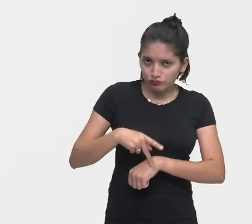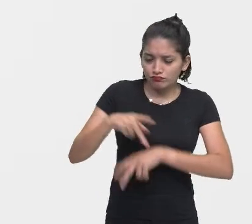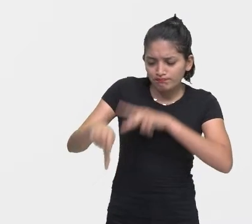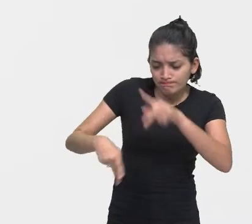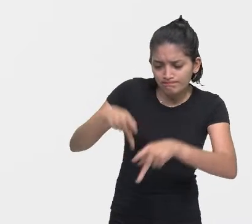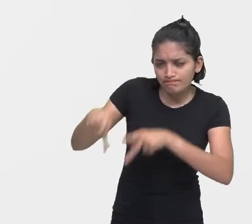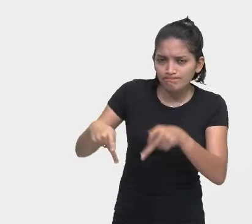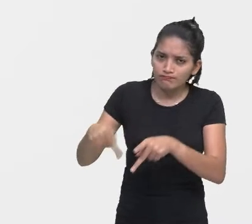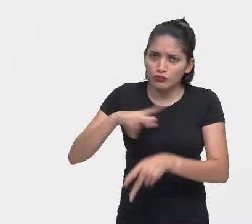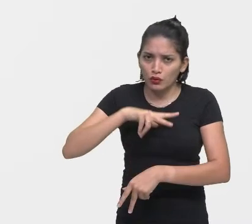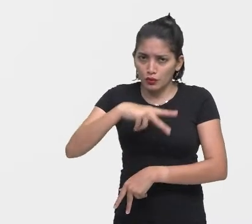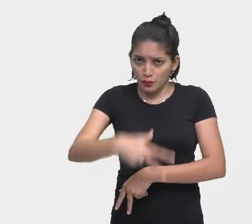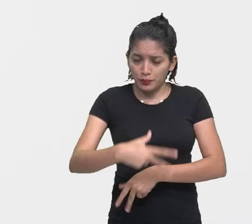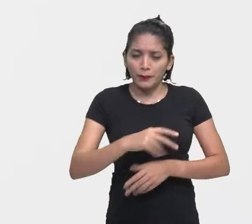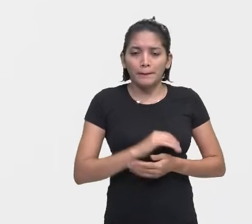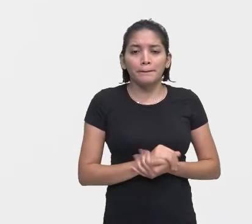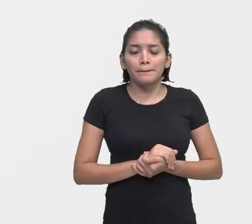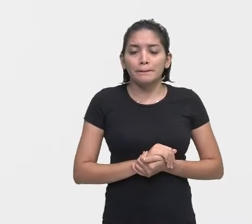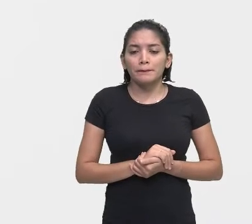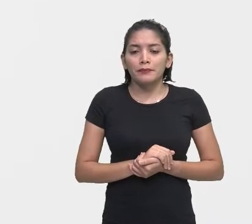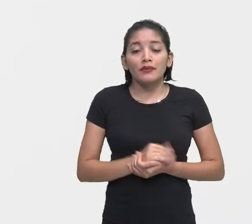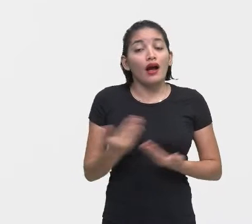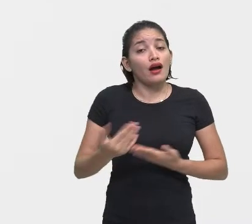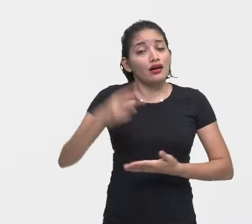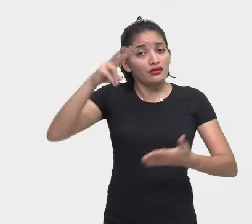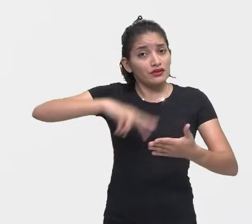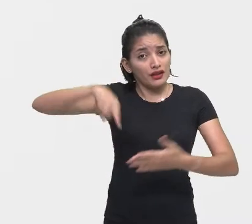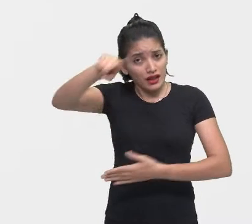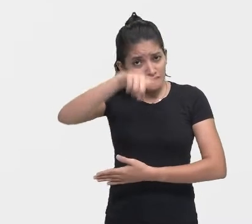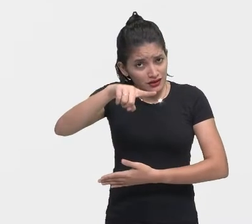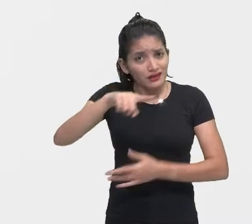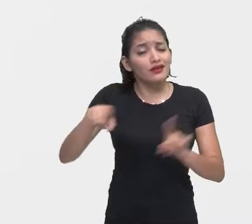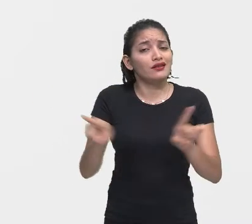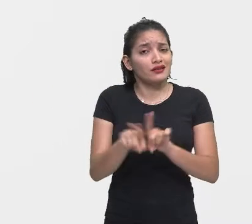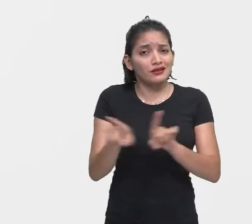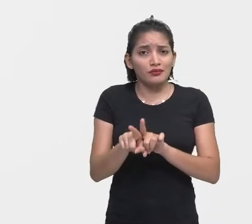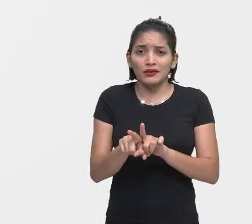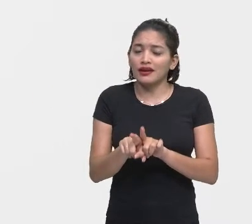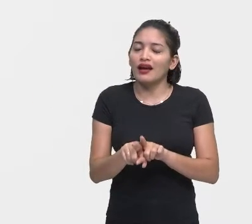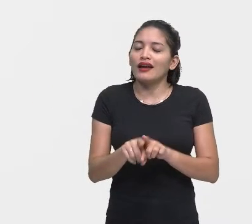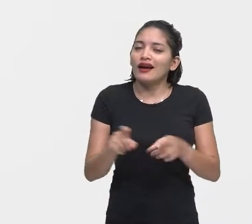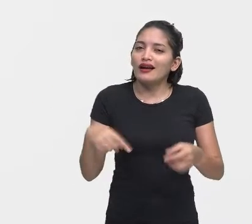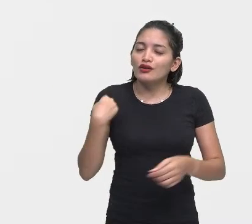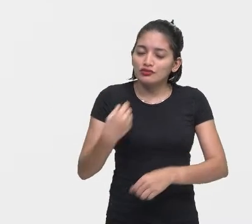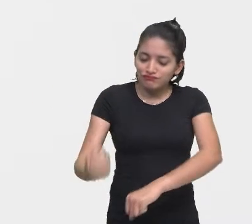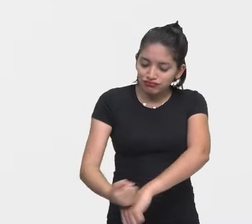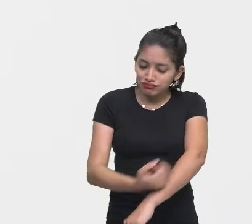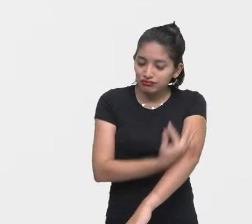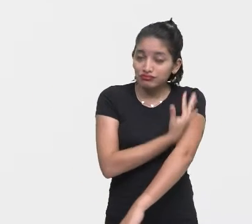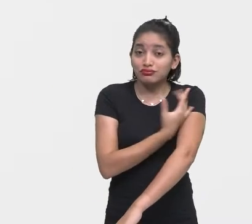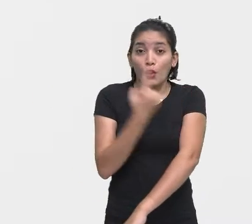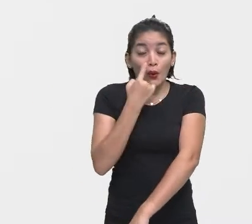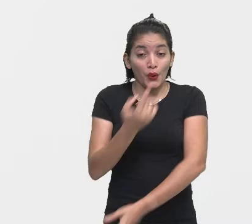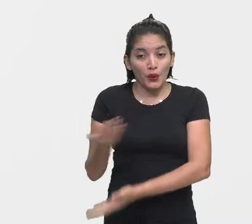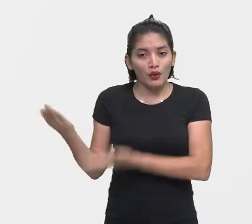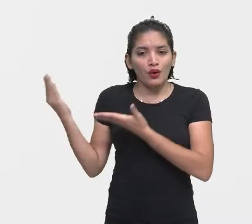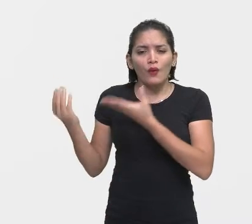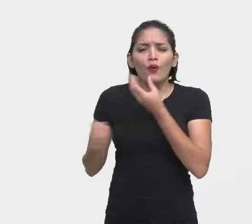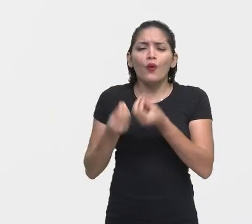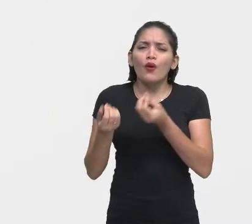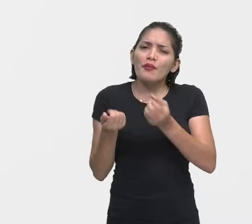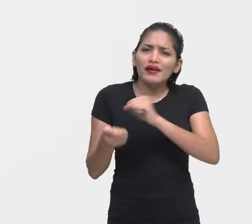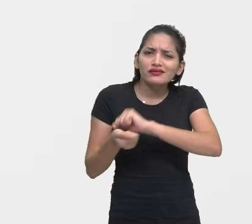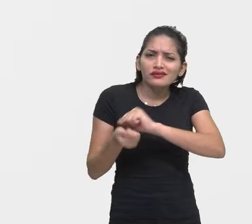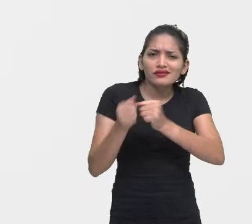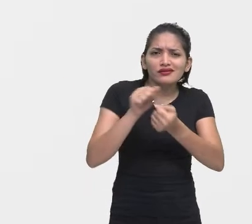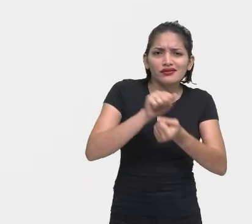Olha aí que eu tenho para você, eu leio aqui, você lê daí e a gente se emociona. Veja aí, traduzido